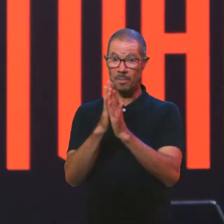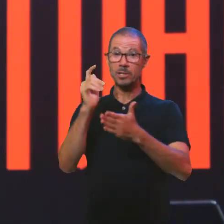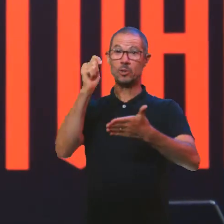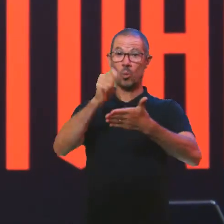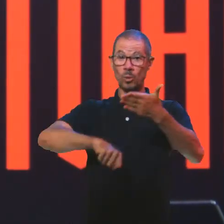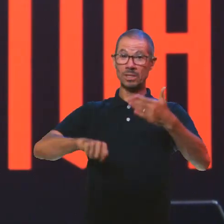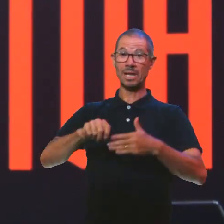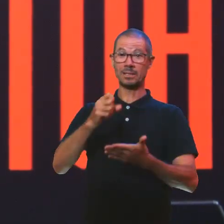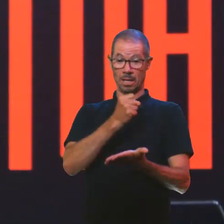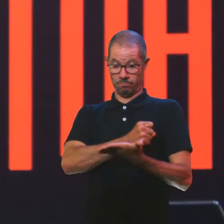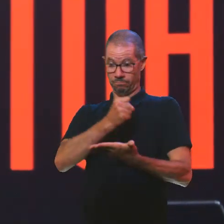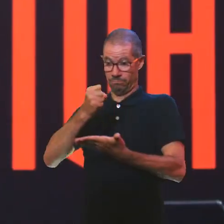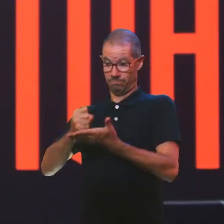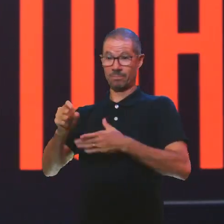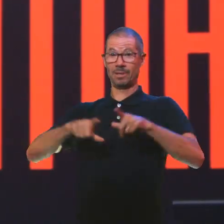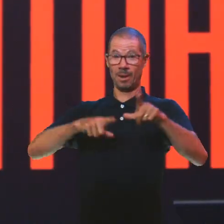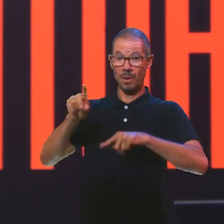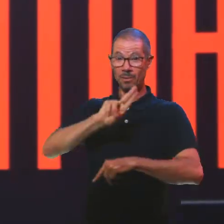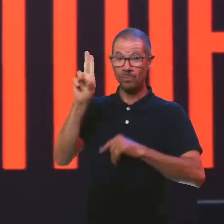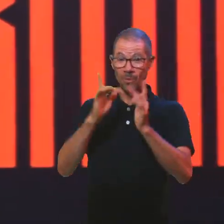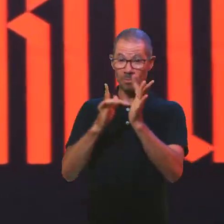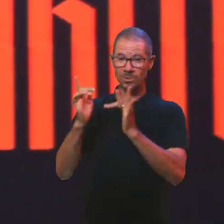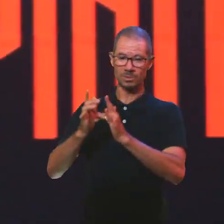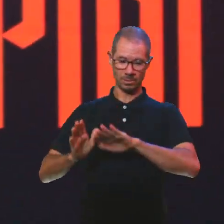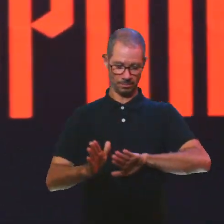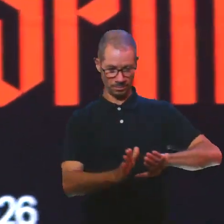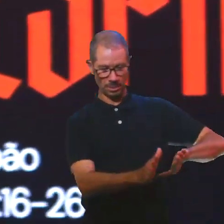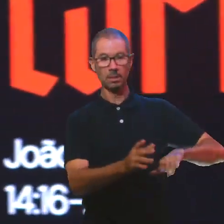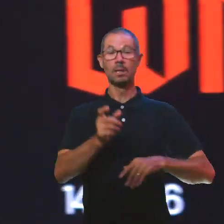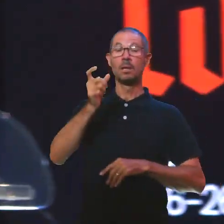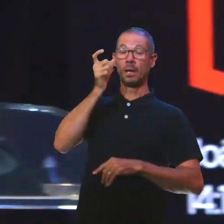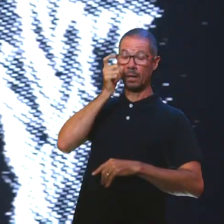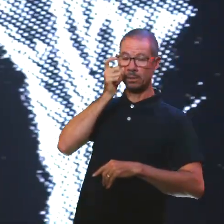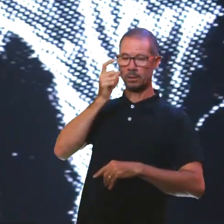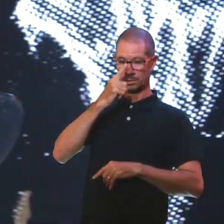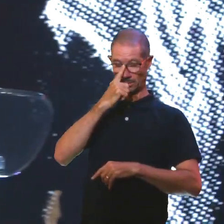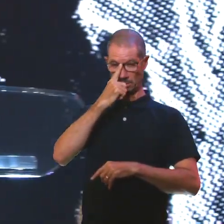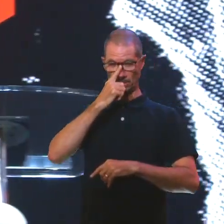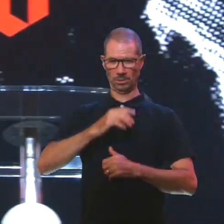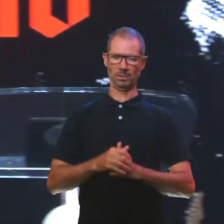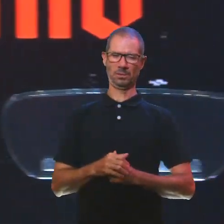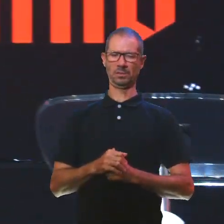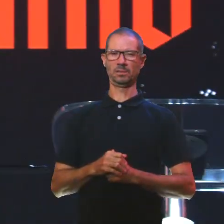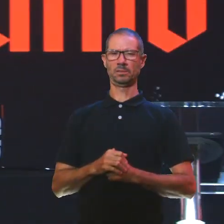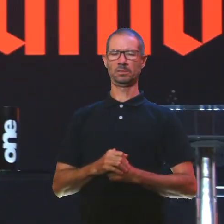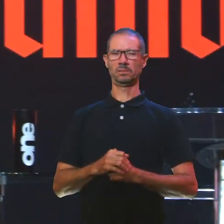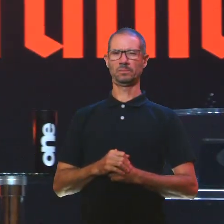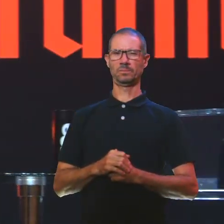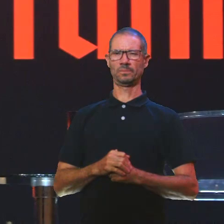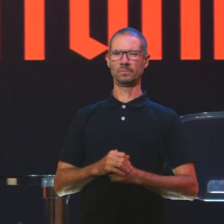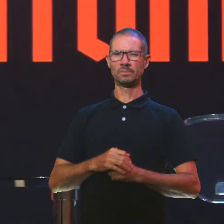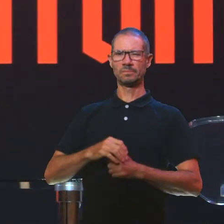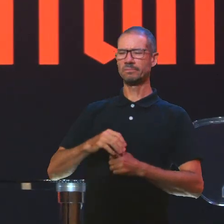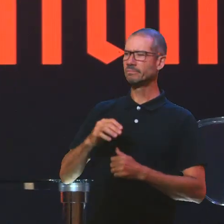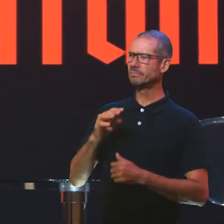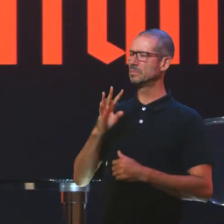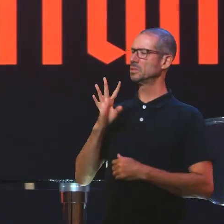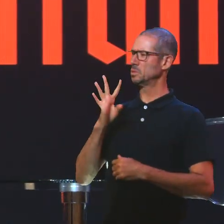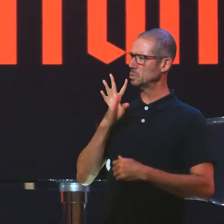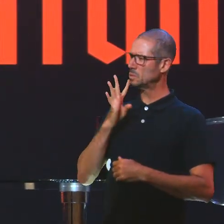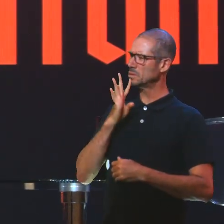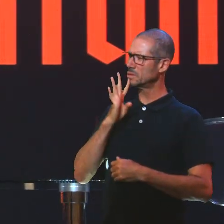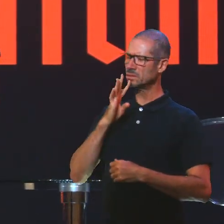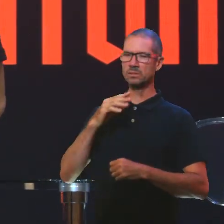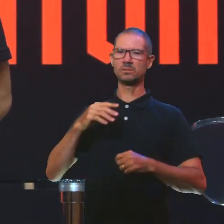nome de Jesus aí, gente, aí também, né? Mas brincadeiras à parte, é tão interessante, porque muito tempo você vai sendo conhecido assim.